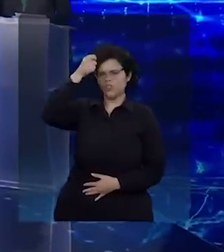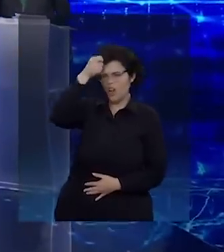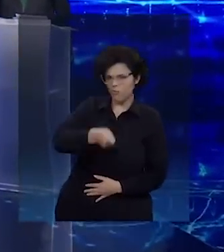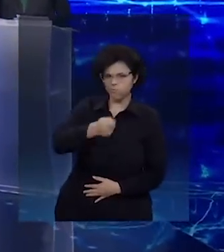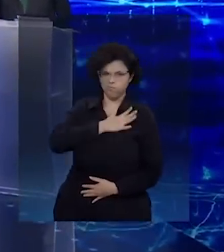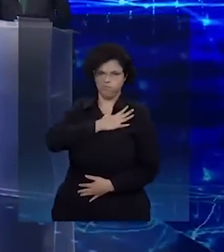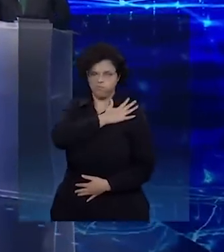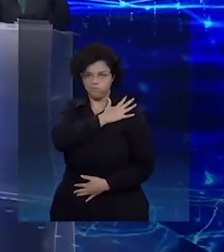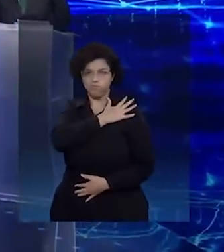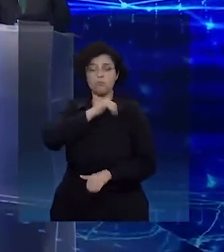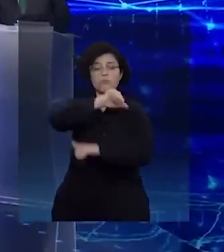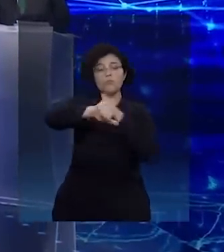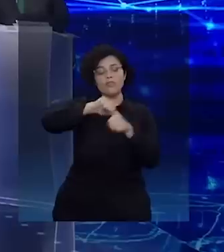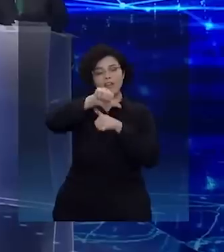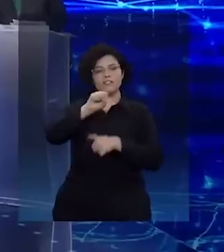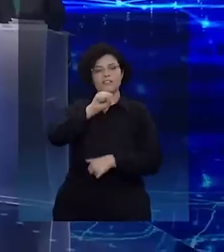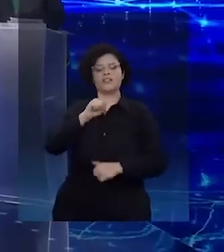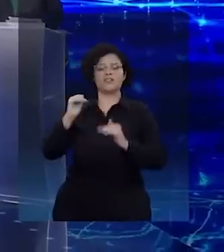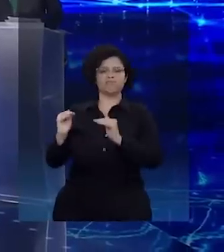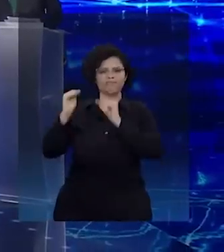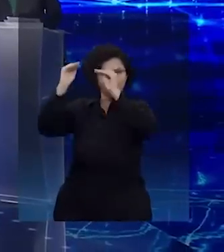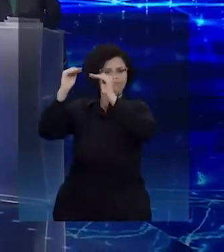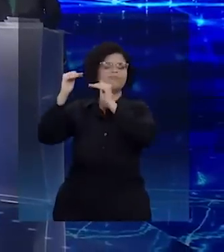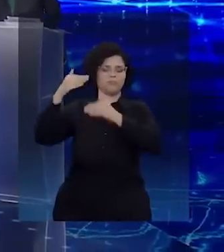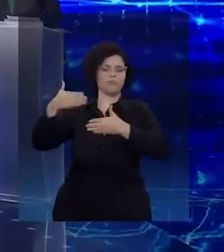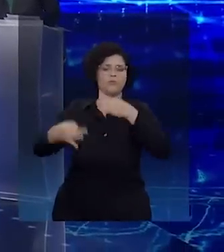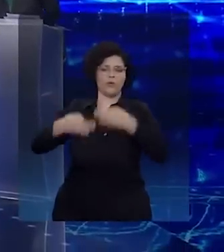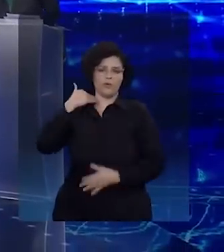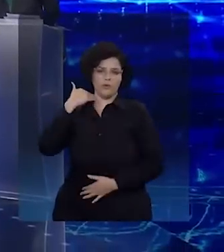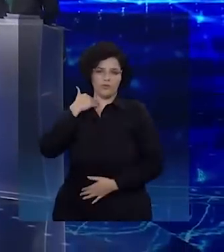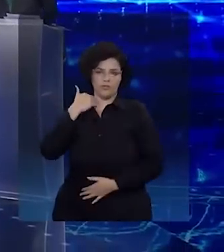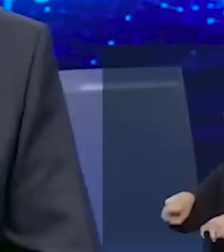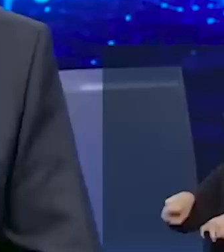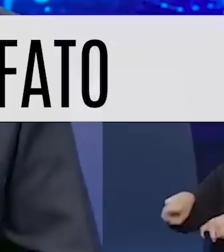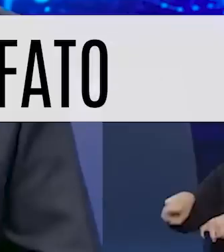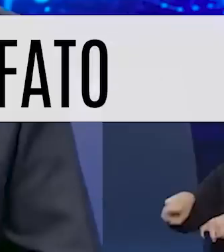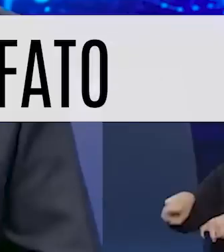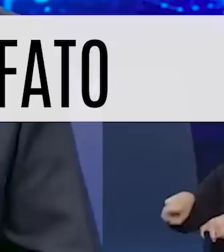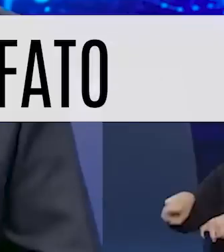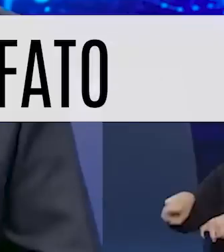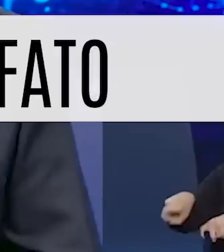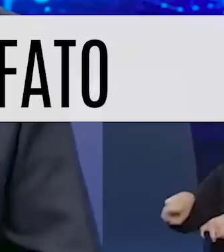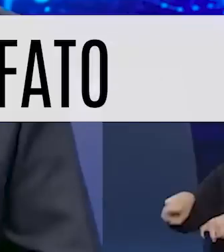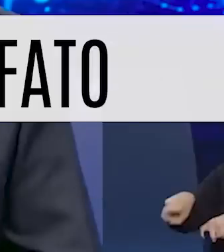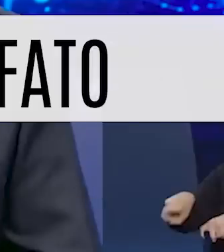mudar a composição da Suprema Corte. O Castelo Branco mudou. Mudou de 11 para 17.